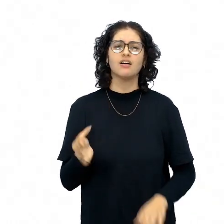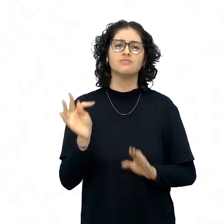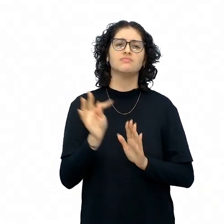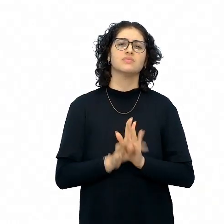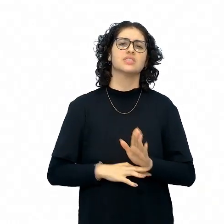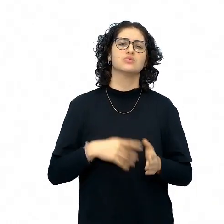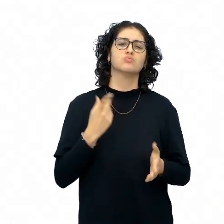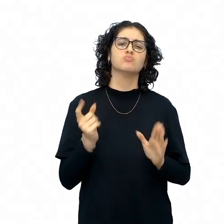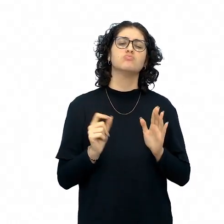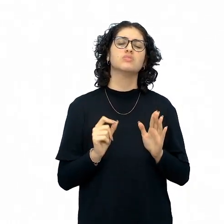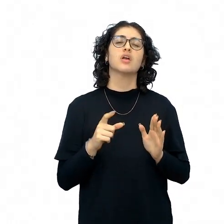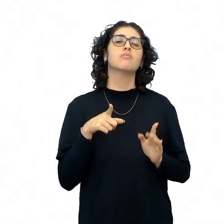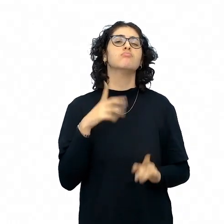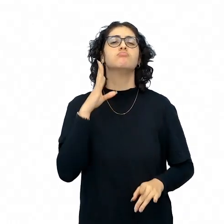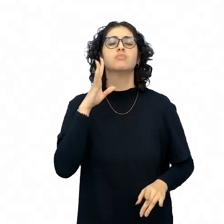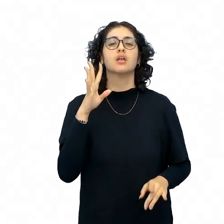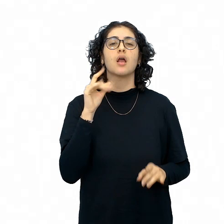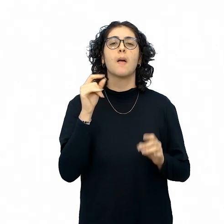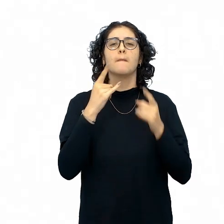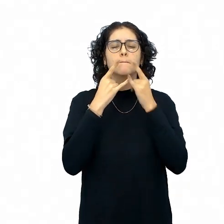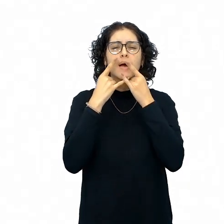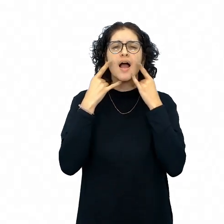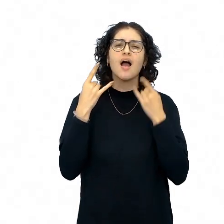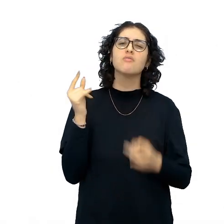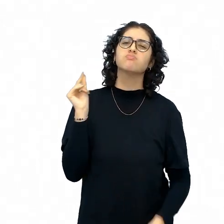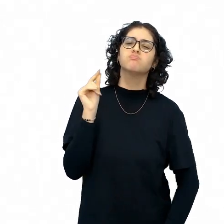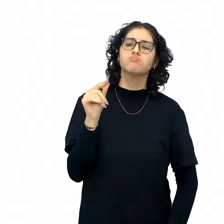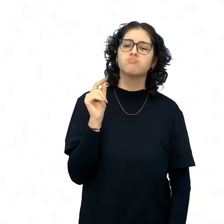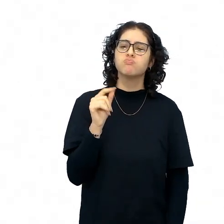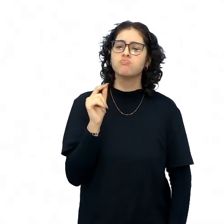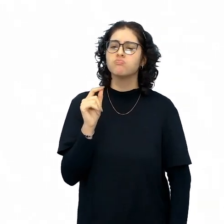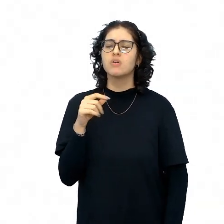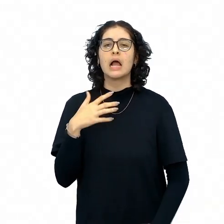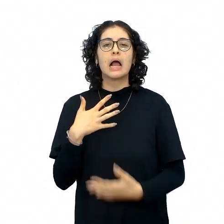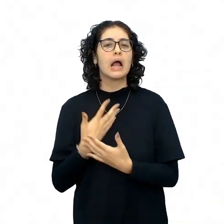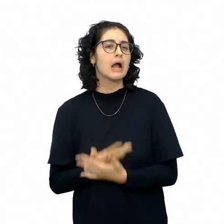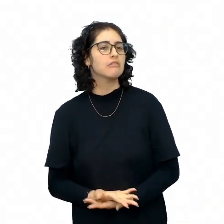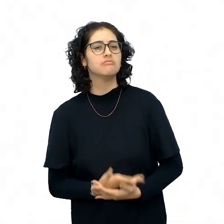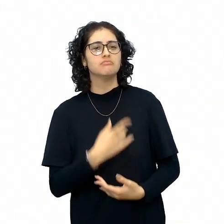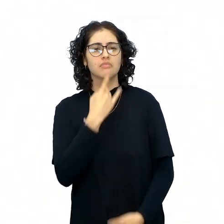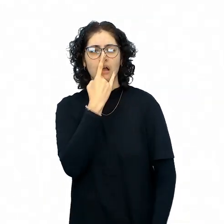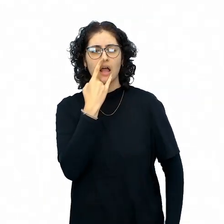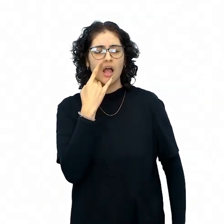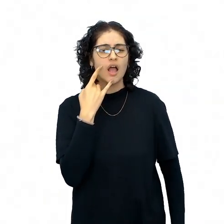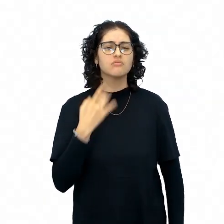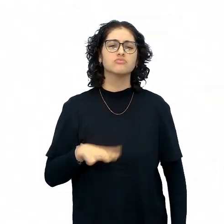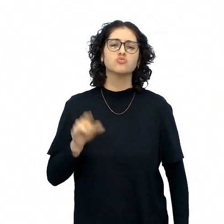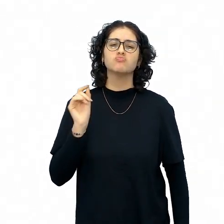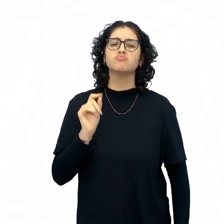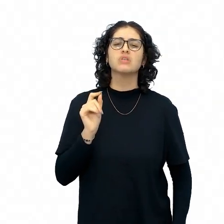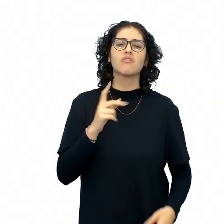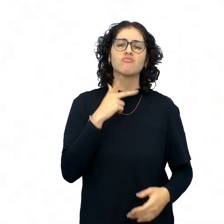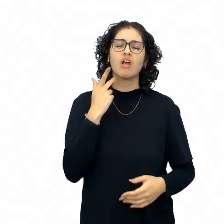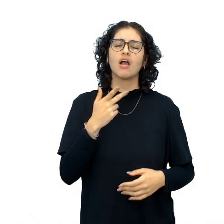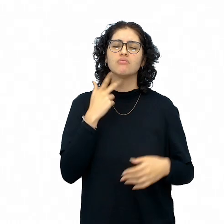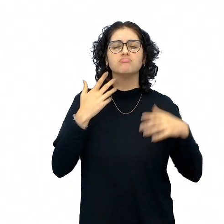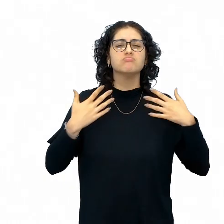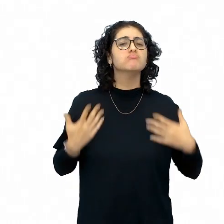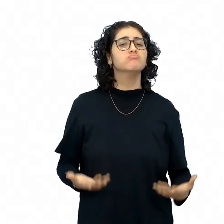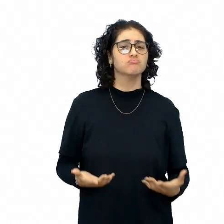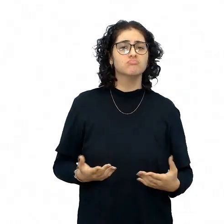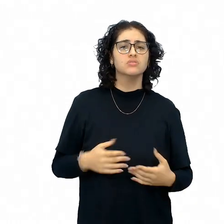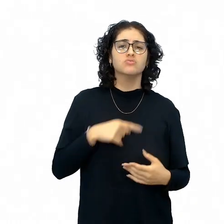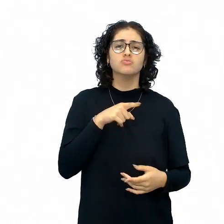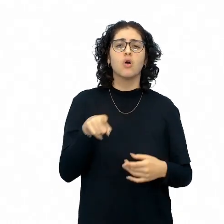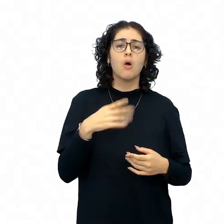eles imaginam, o que eles imaginam, de que máscaras esse autor está falando, que